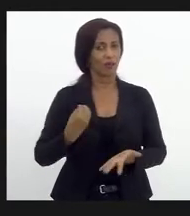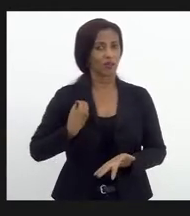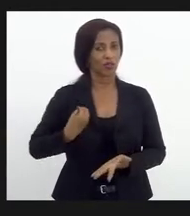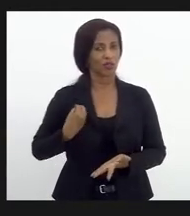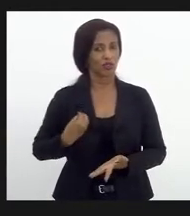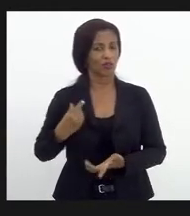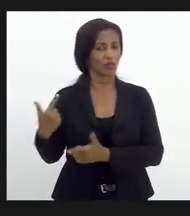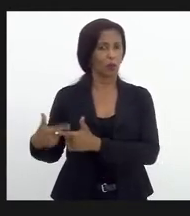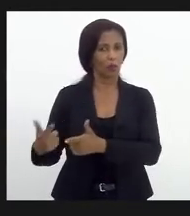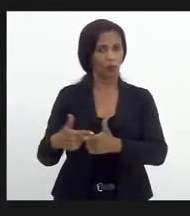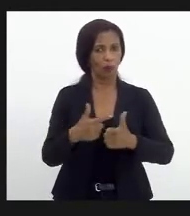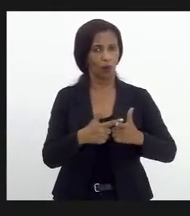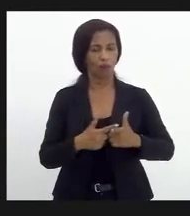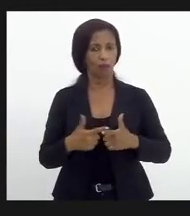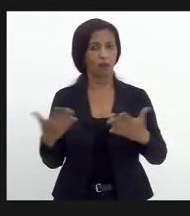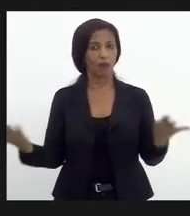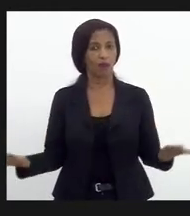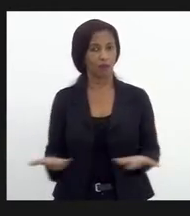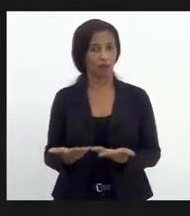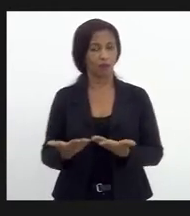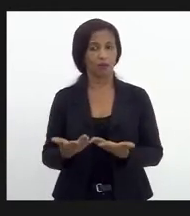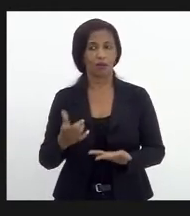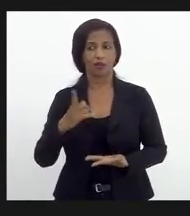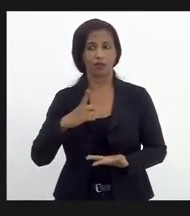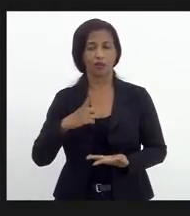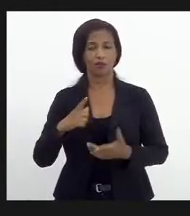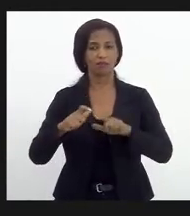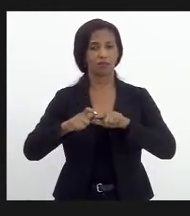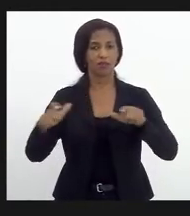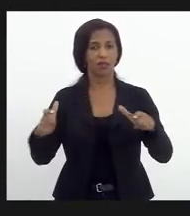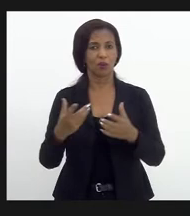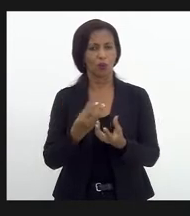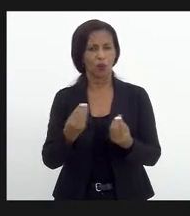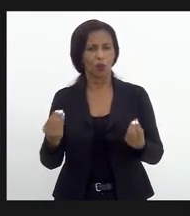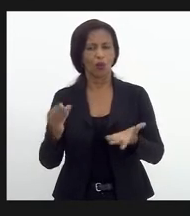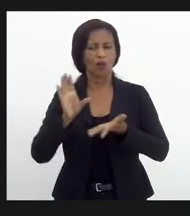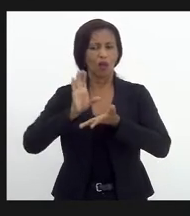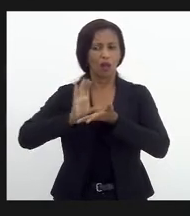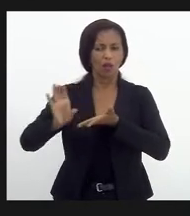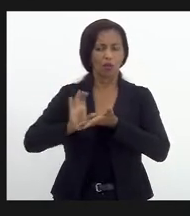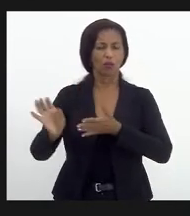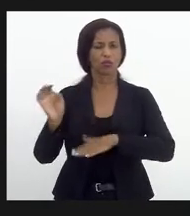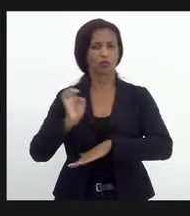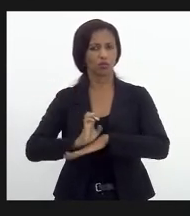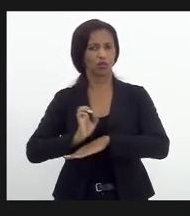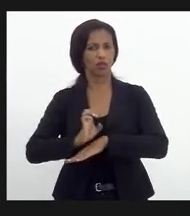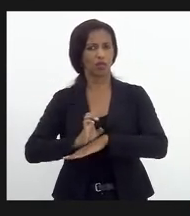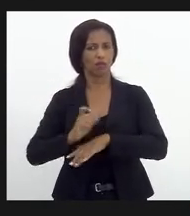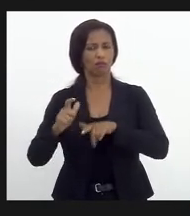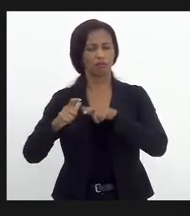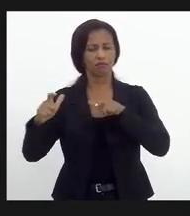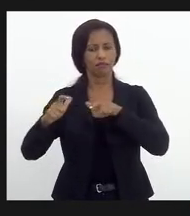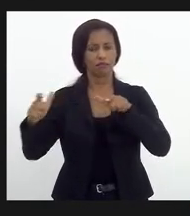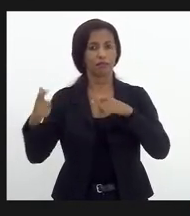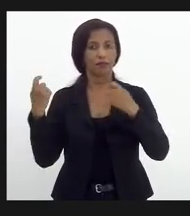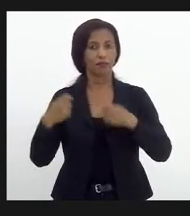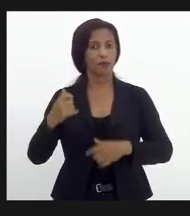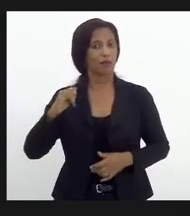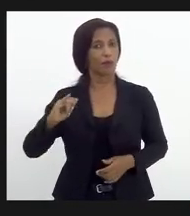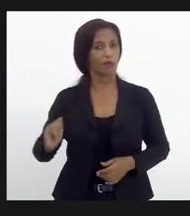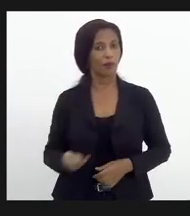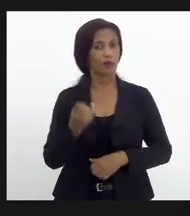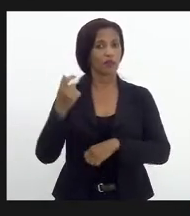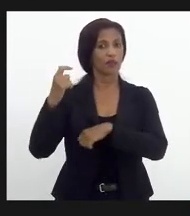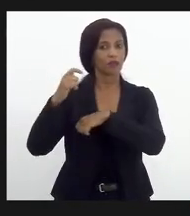profunda recessão. A gente está com uma grande quantidade de recursos no nosso Estado, o Estado vem crescendo. E a gente precisa aproveitar